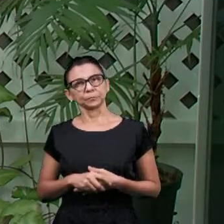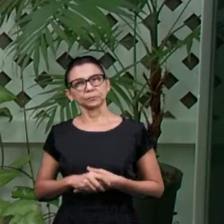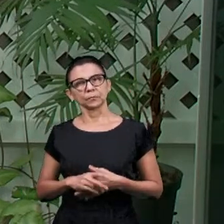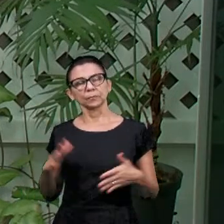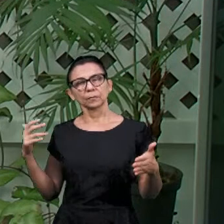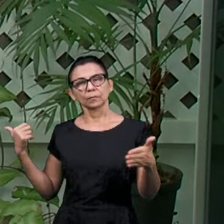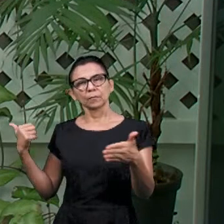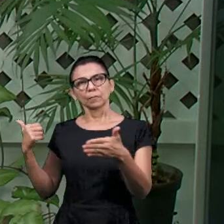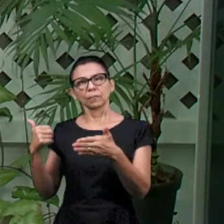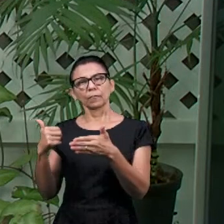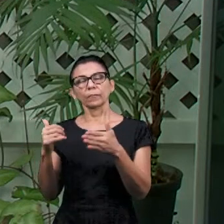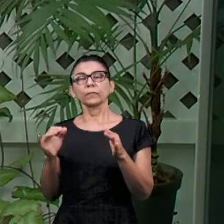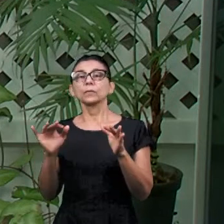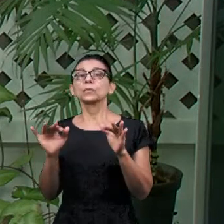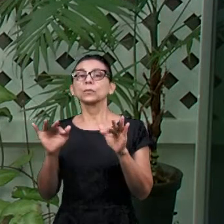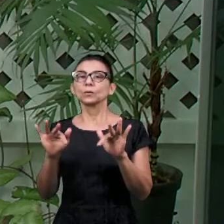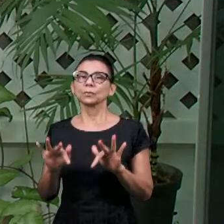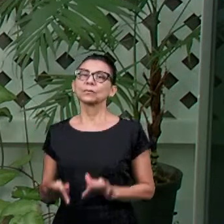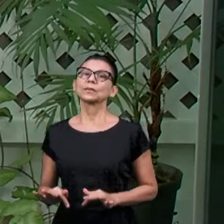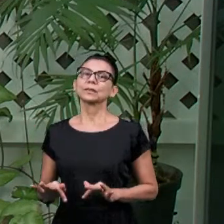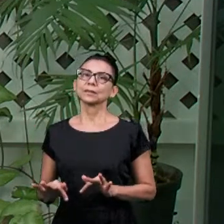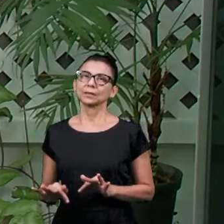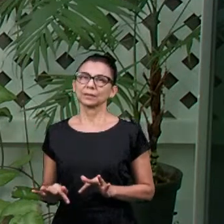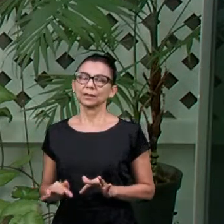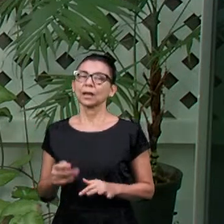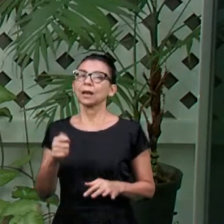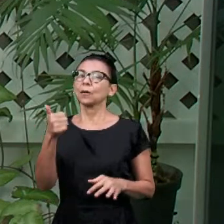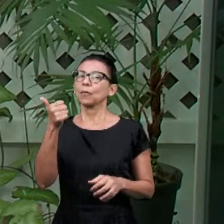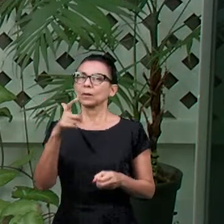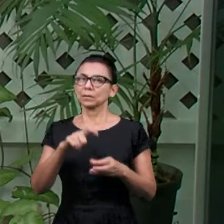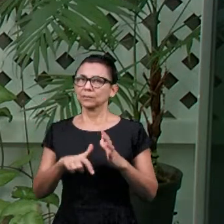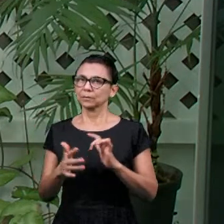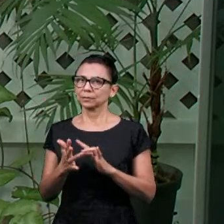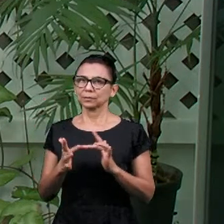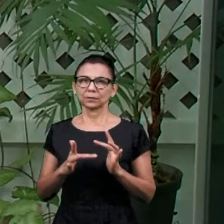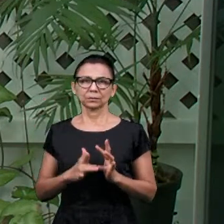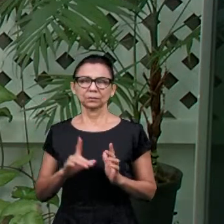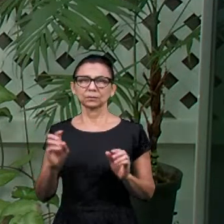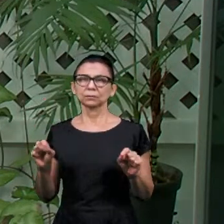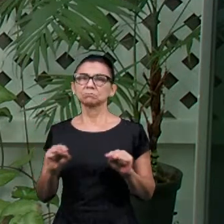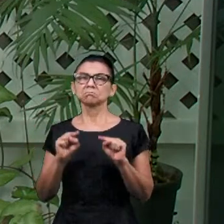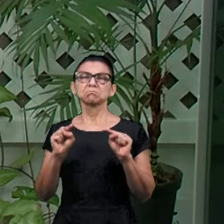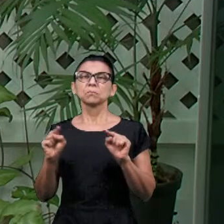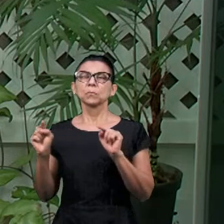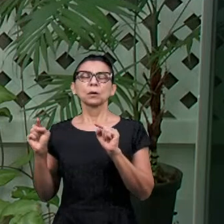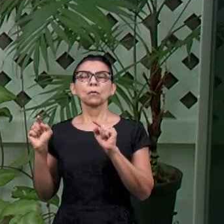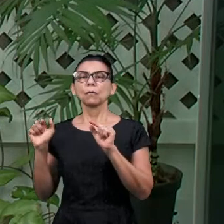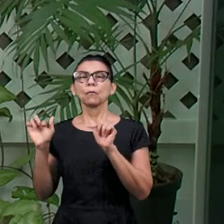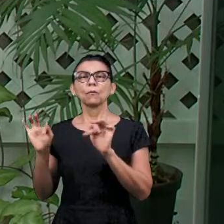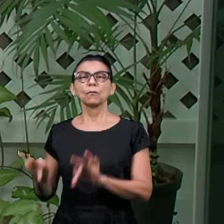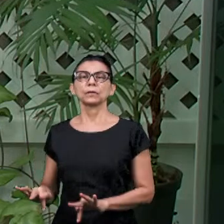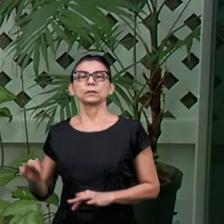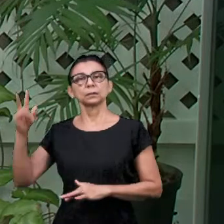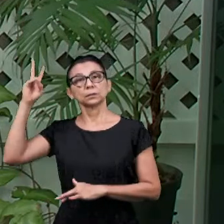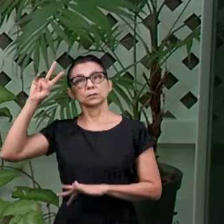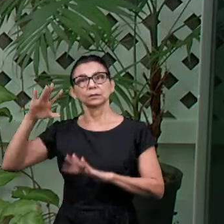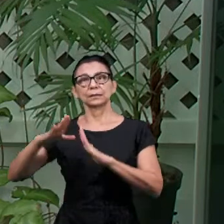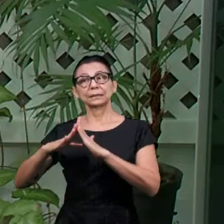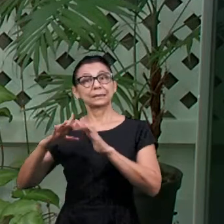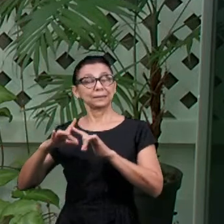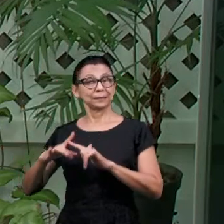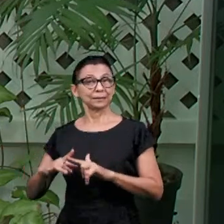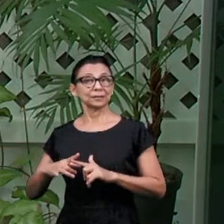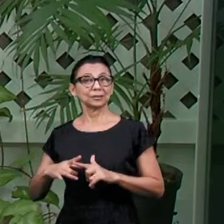final, numa etapa final, na história da igreja, então o mundo descobre um